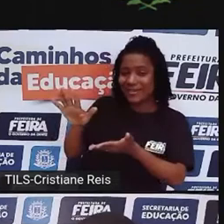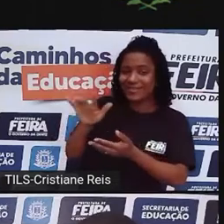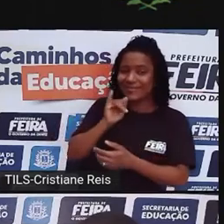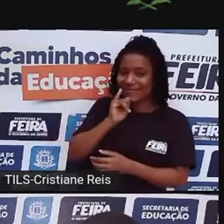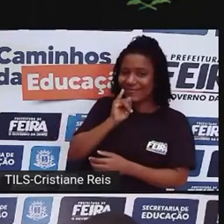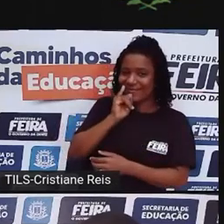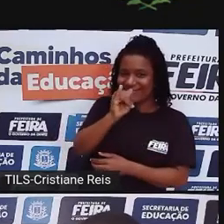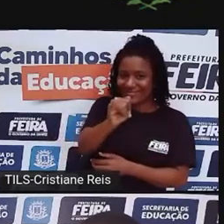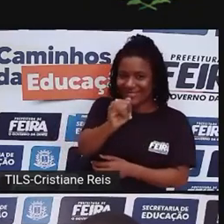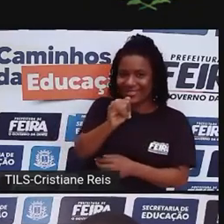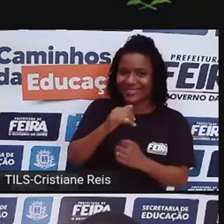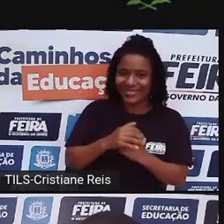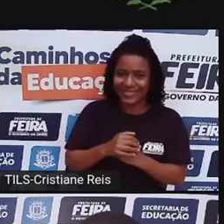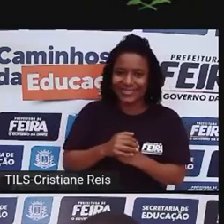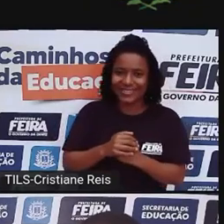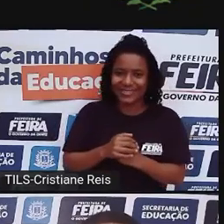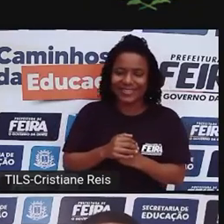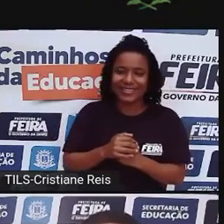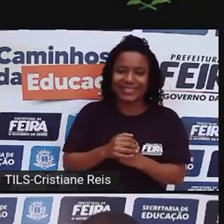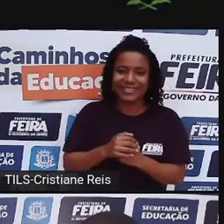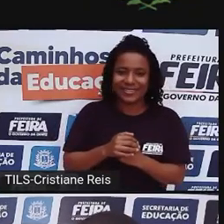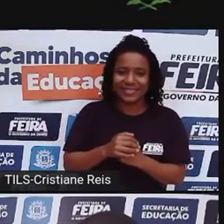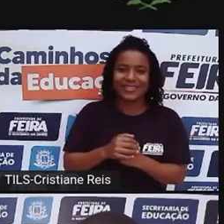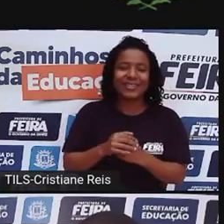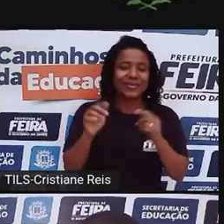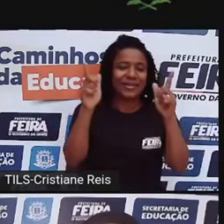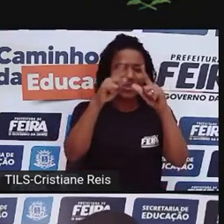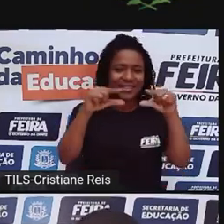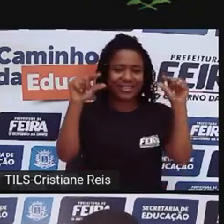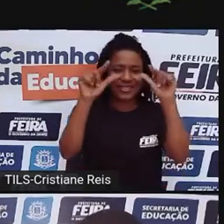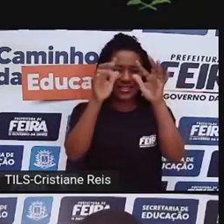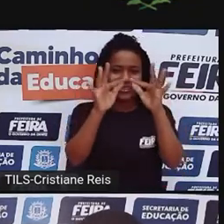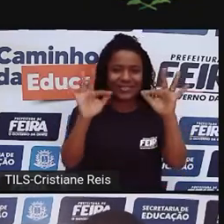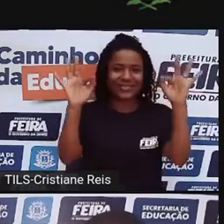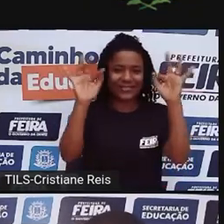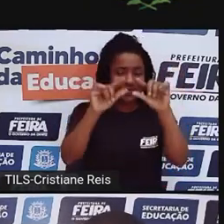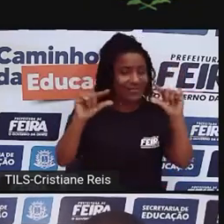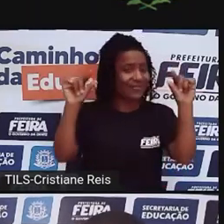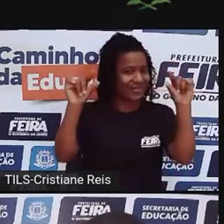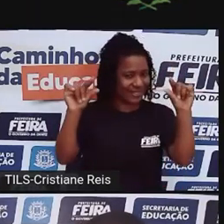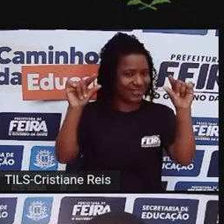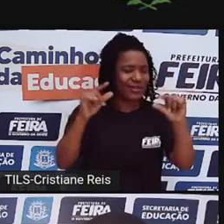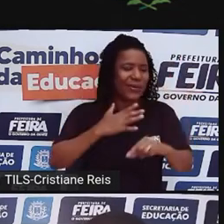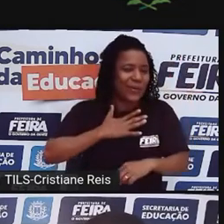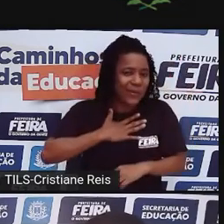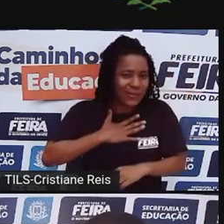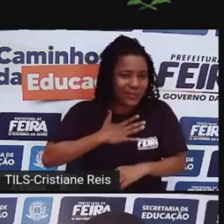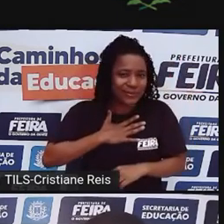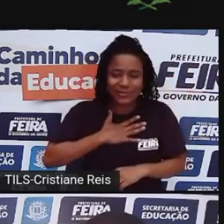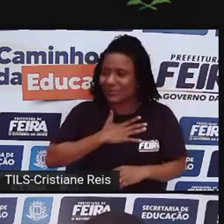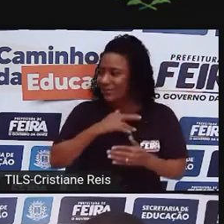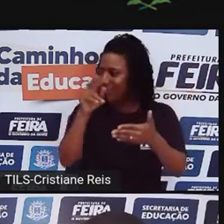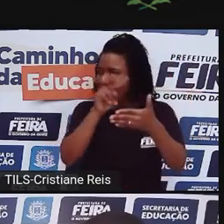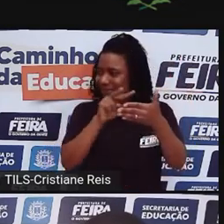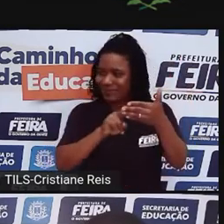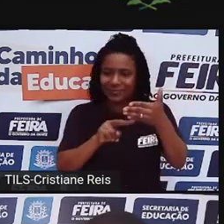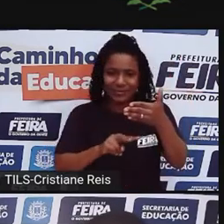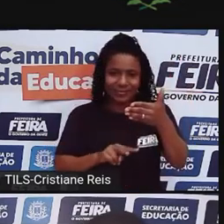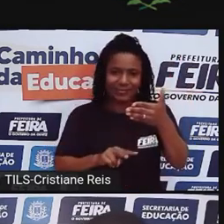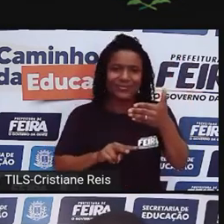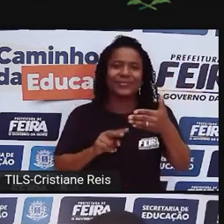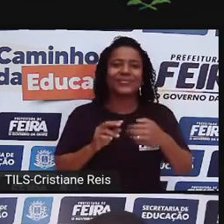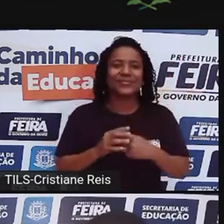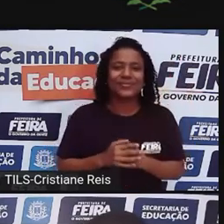eu gostaria muito, se eu pudesse, ler uma frase que impacta muito na minha vida. A frase é a